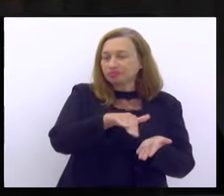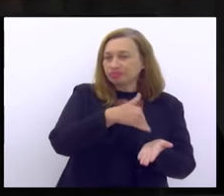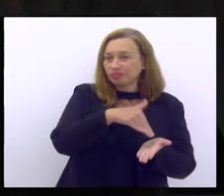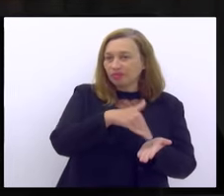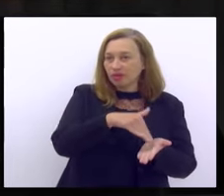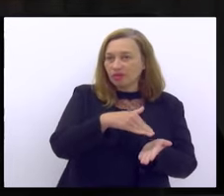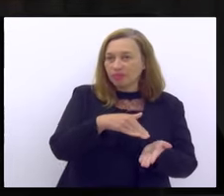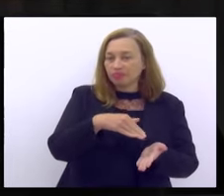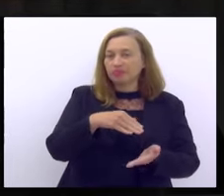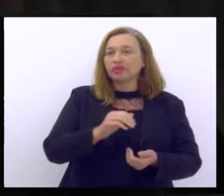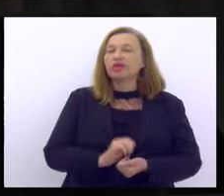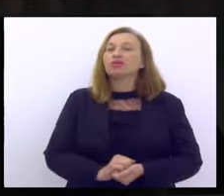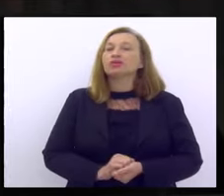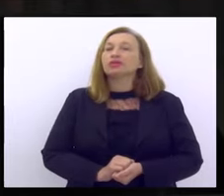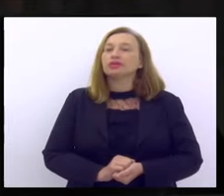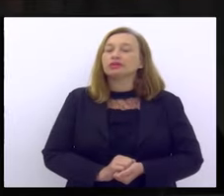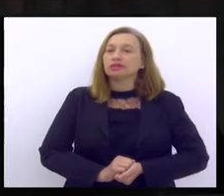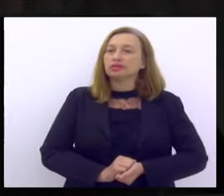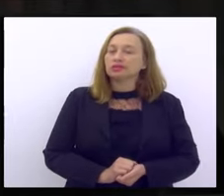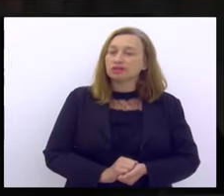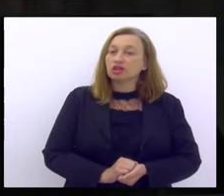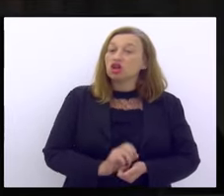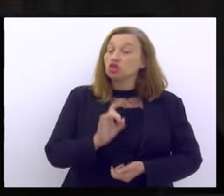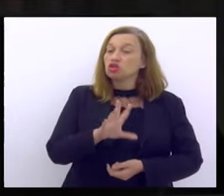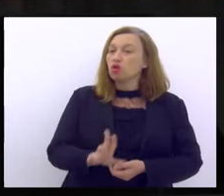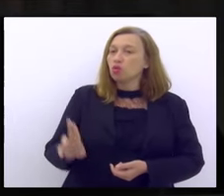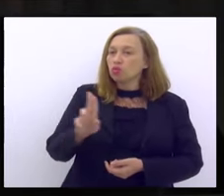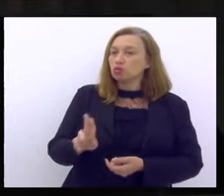a Guarda Municipal. Então, ele só usa